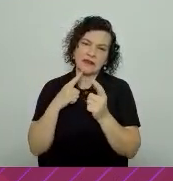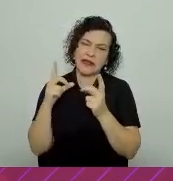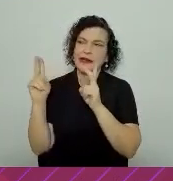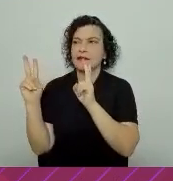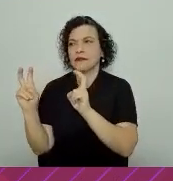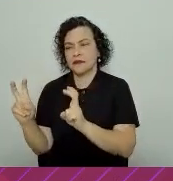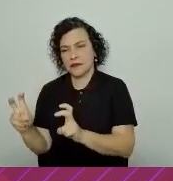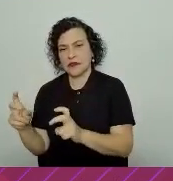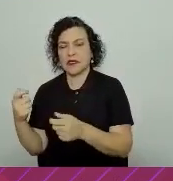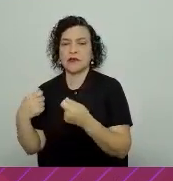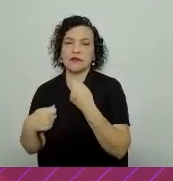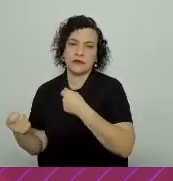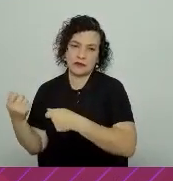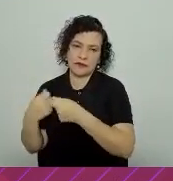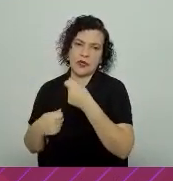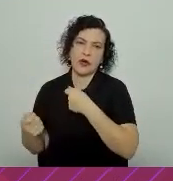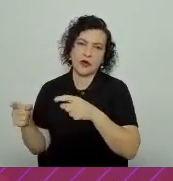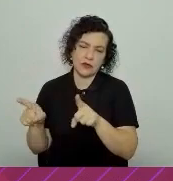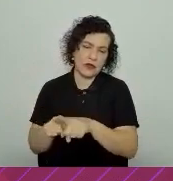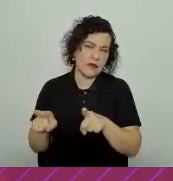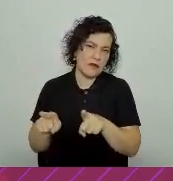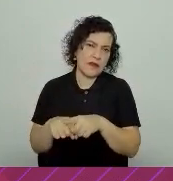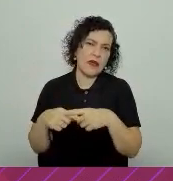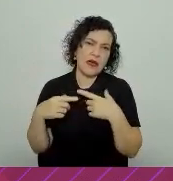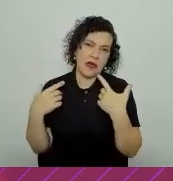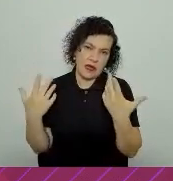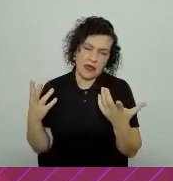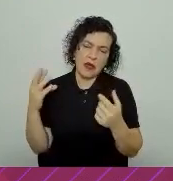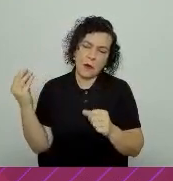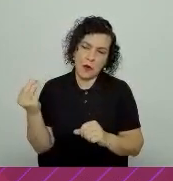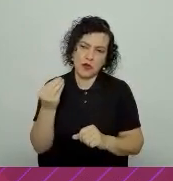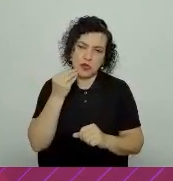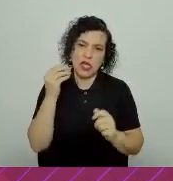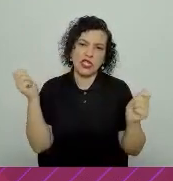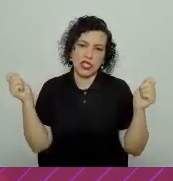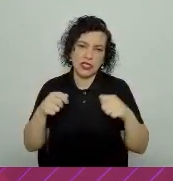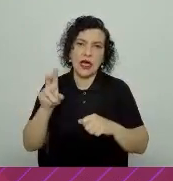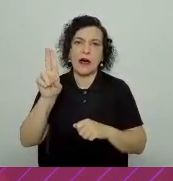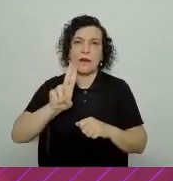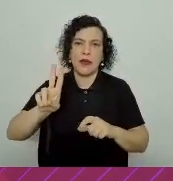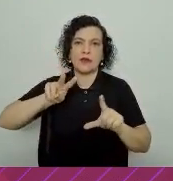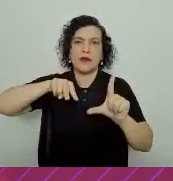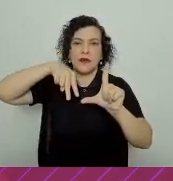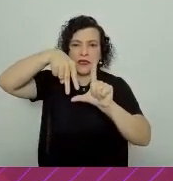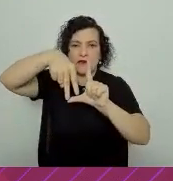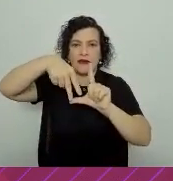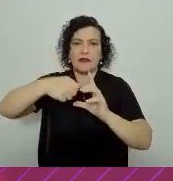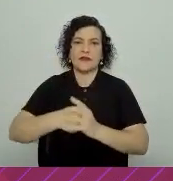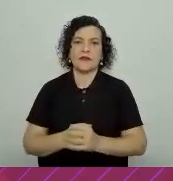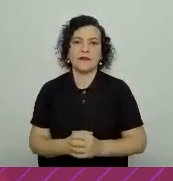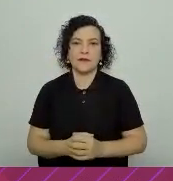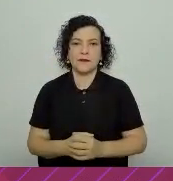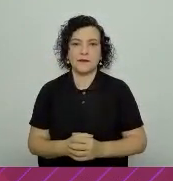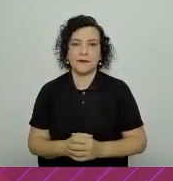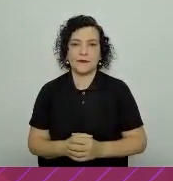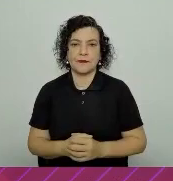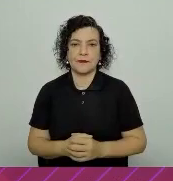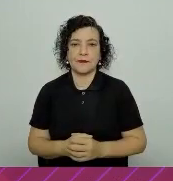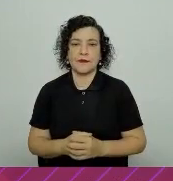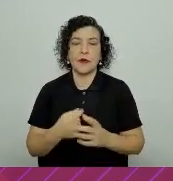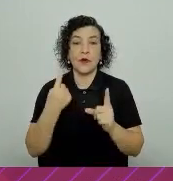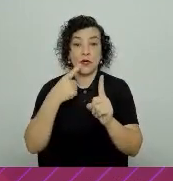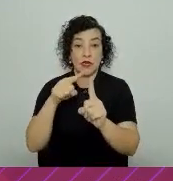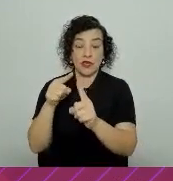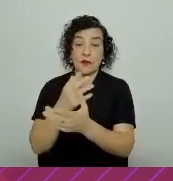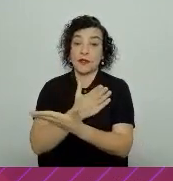que tem muita oportunidade também então o questionamento que eu trouxe